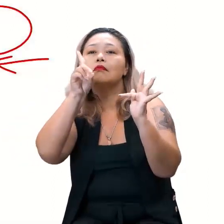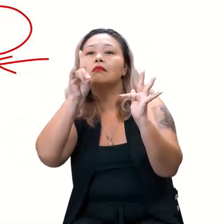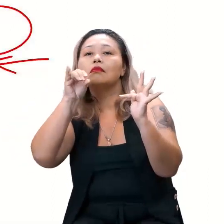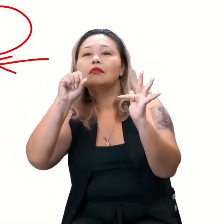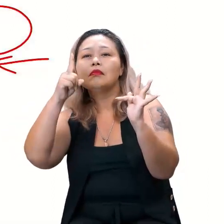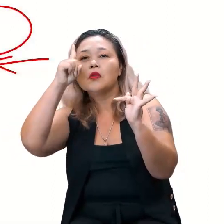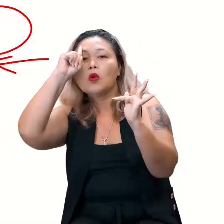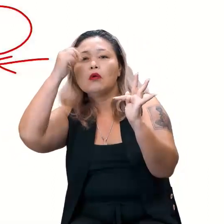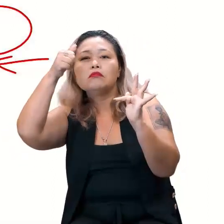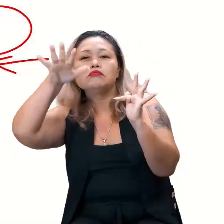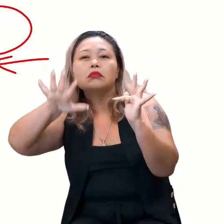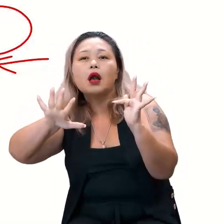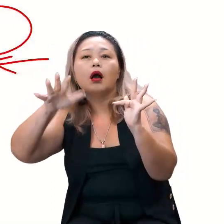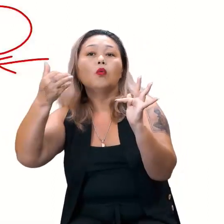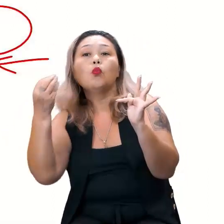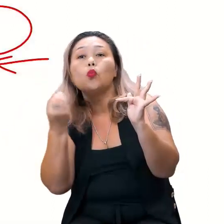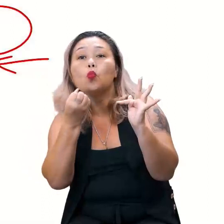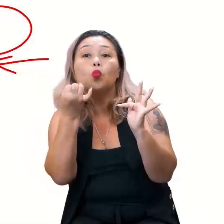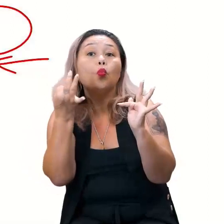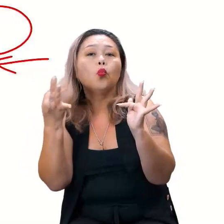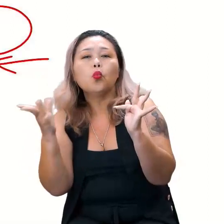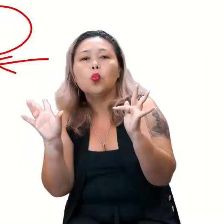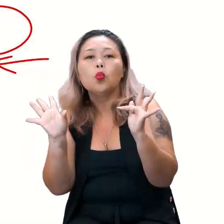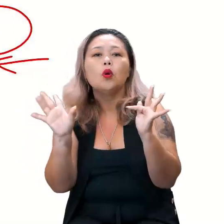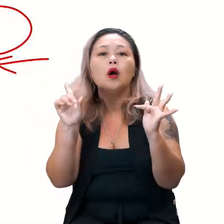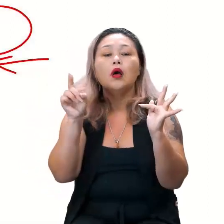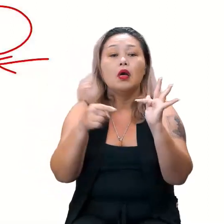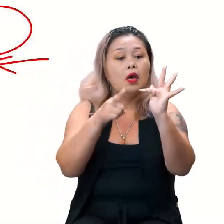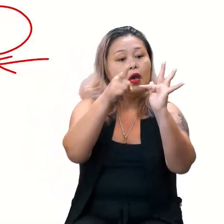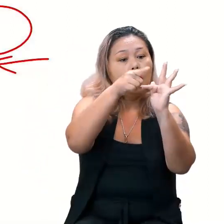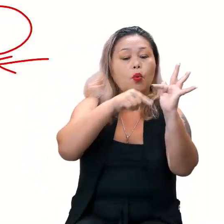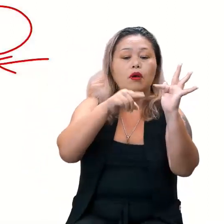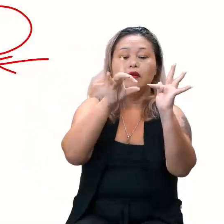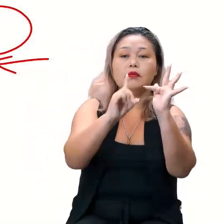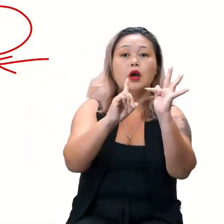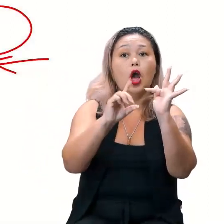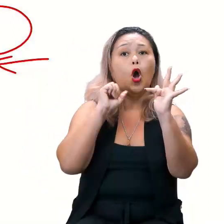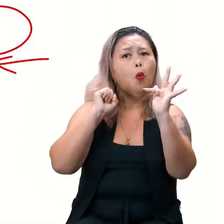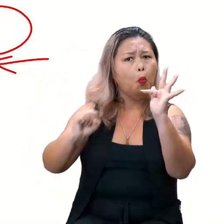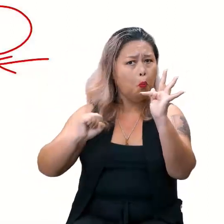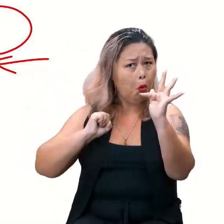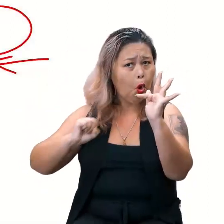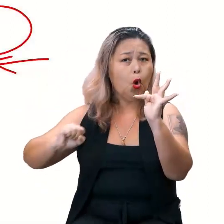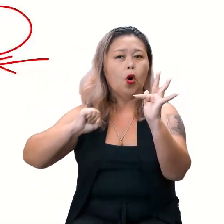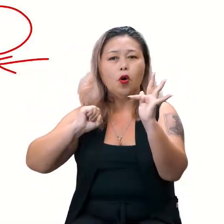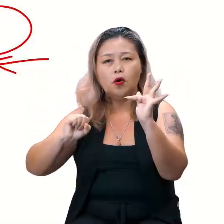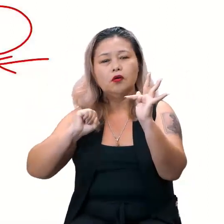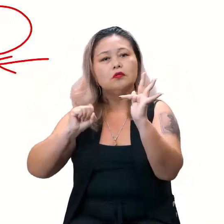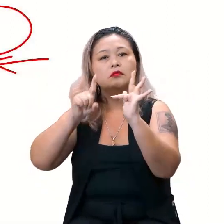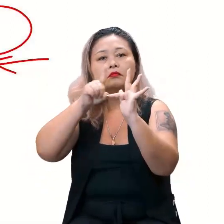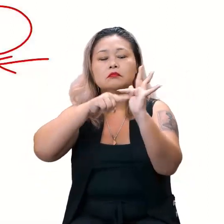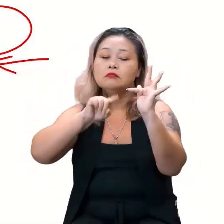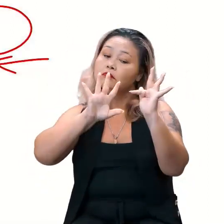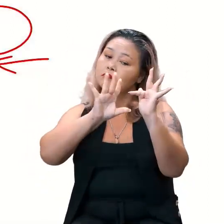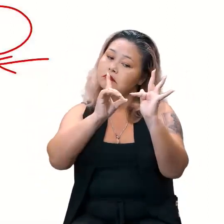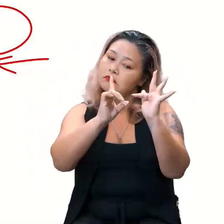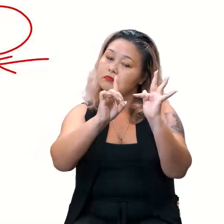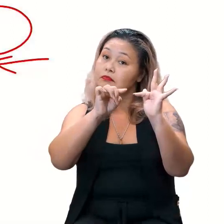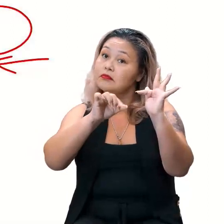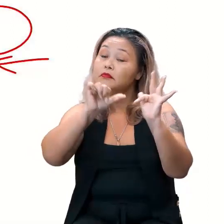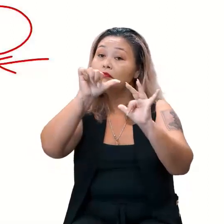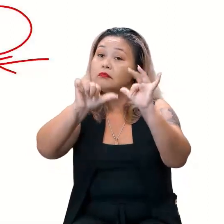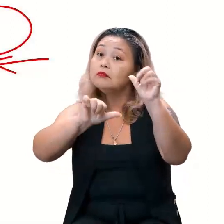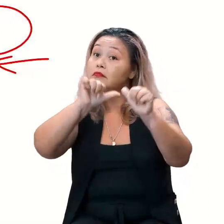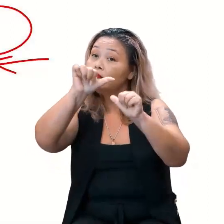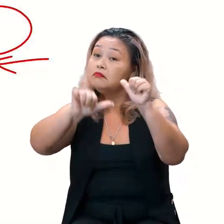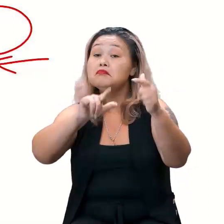dias. Então aqui é um F de D, ó, não é um F de X. Isso. Pode isso, Arnaldo? Pode, porque é um termo que vai variar, é uma letra,